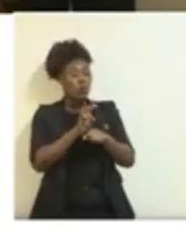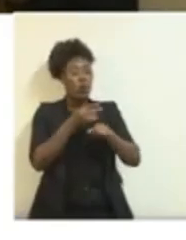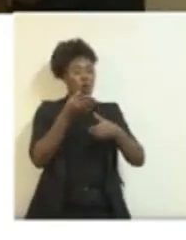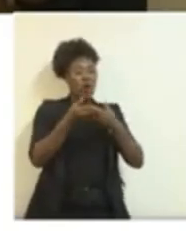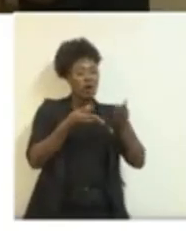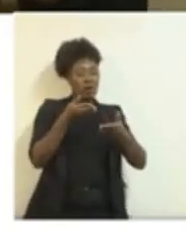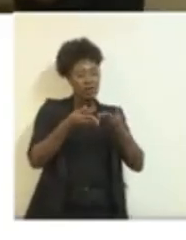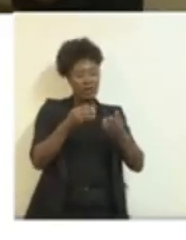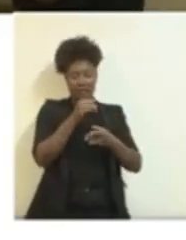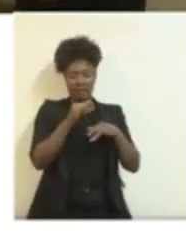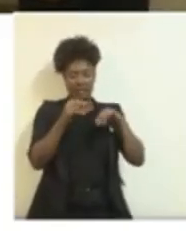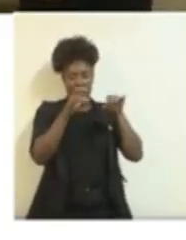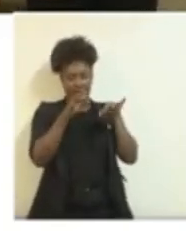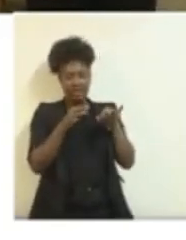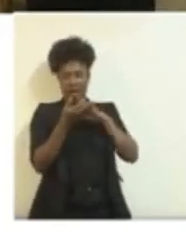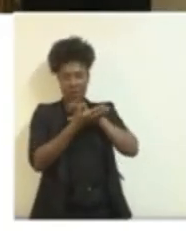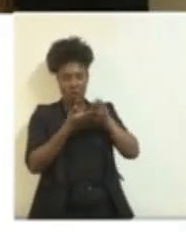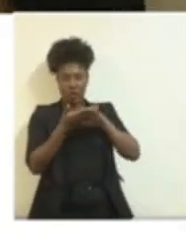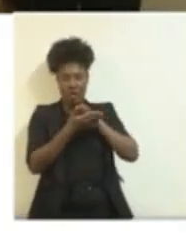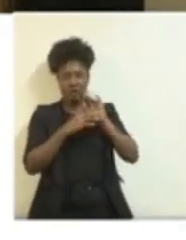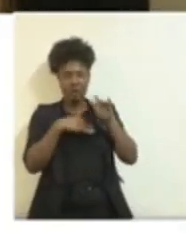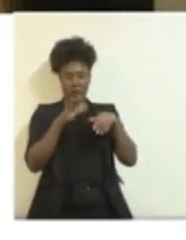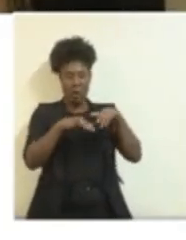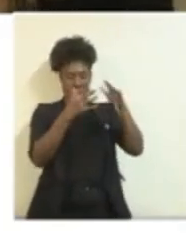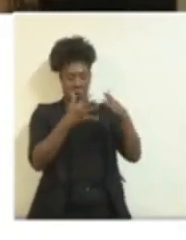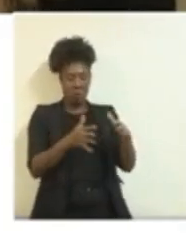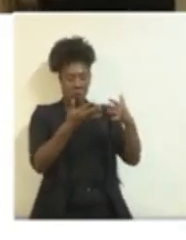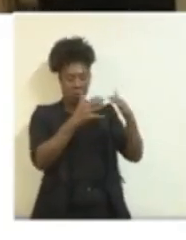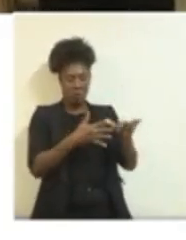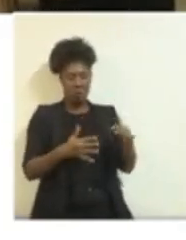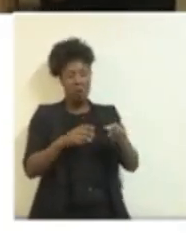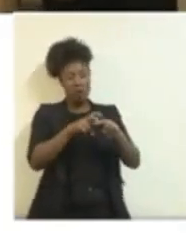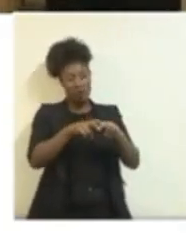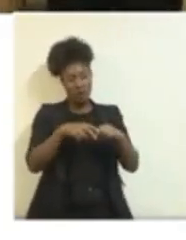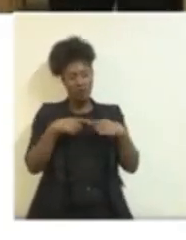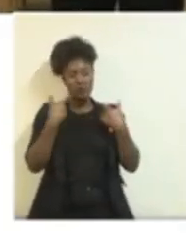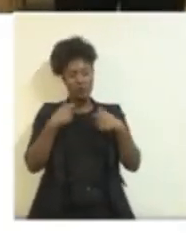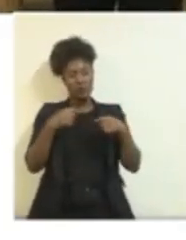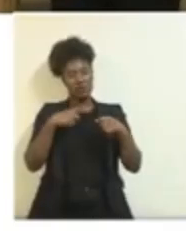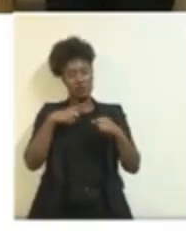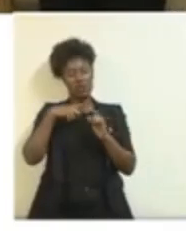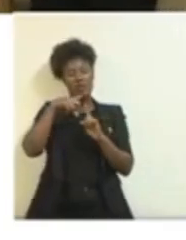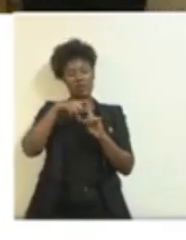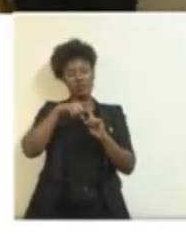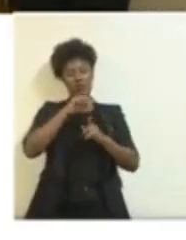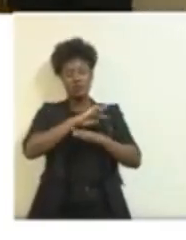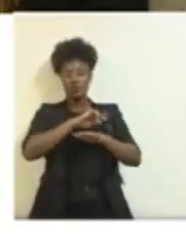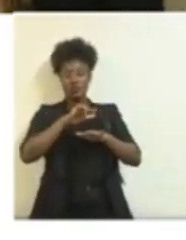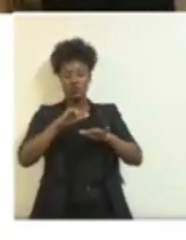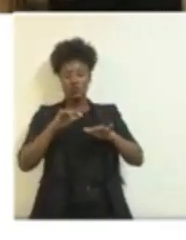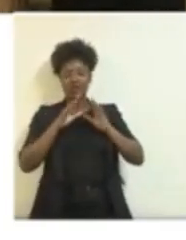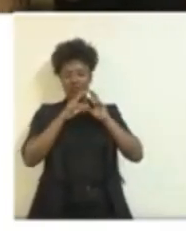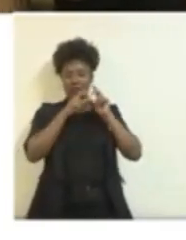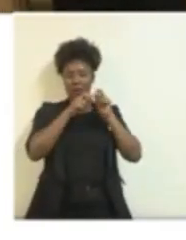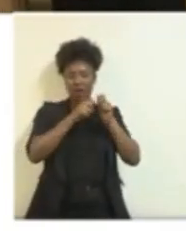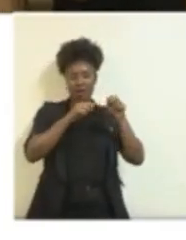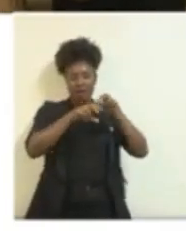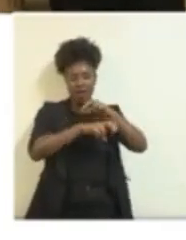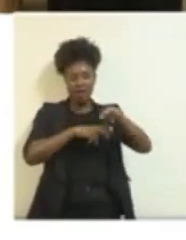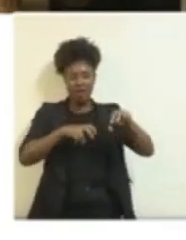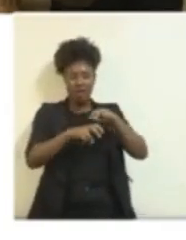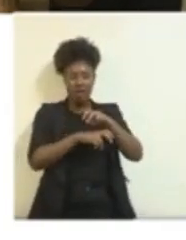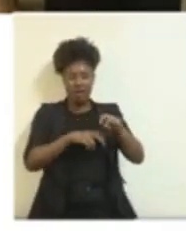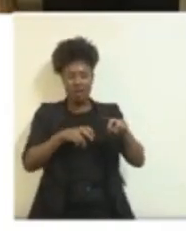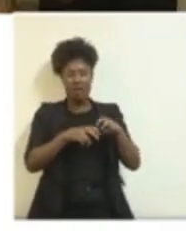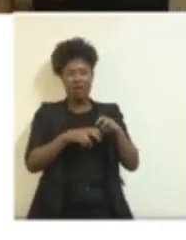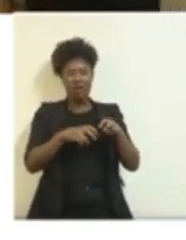gente encontrar campo nativo degradado. Porque ele tem uma diversidade de espécies ali, que mesmo que o manejo seja inadequado, nós vamos encontrar ali